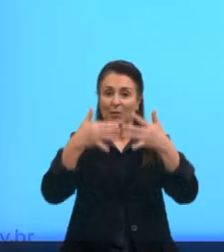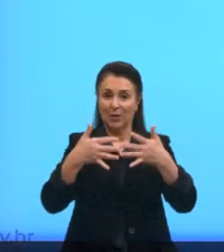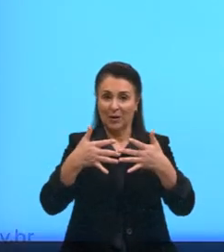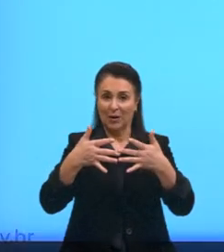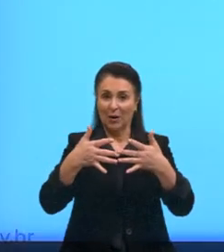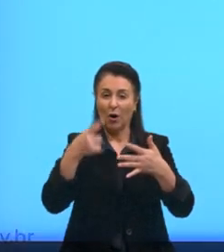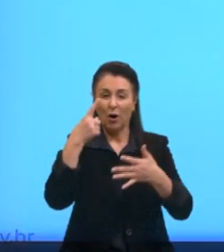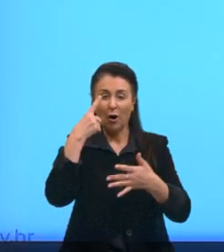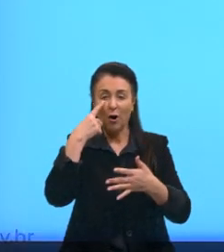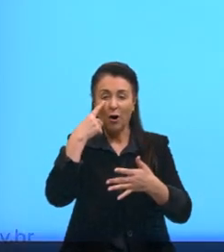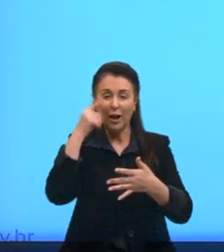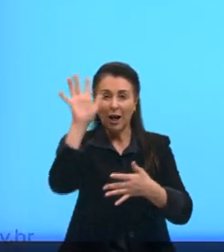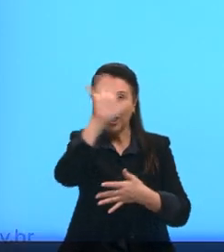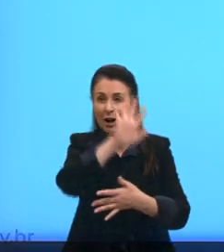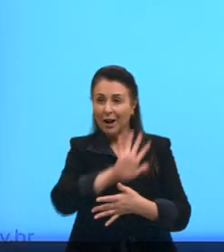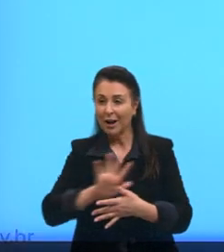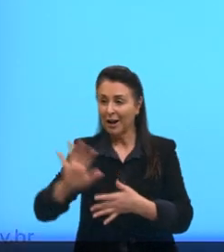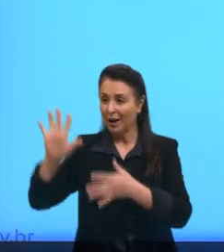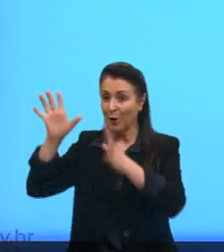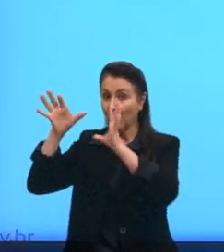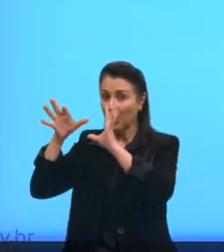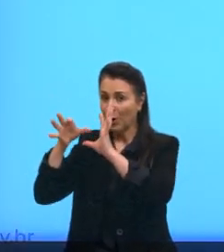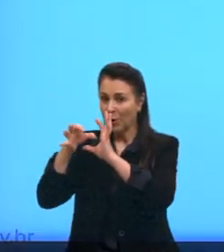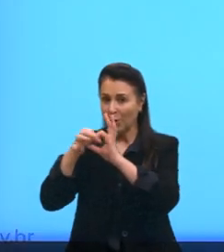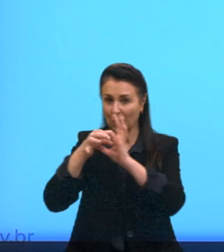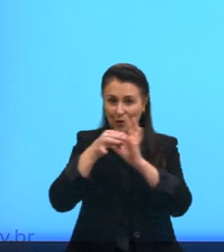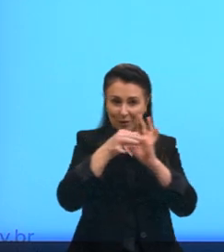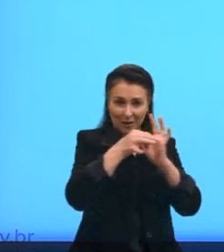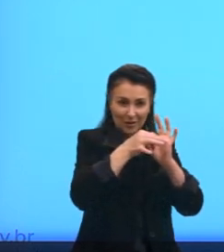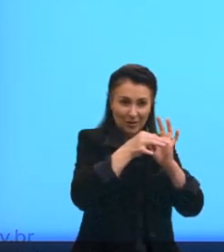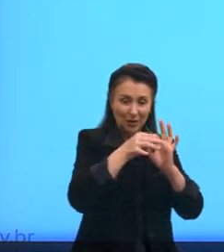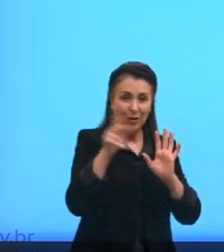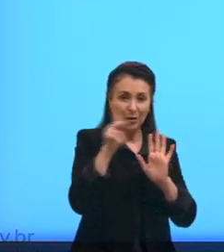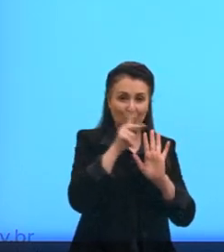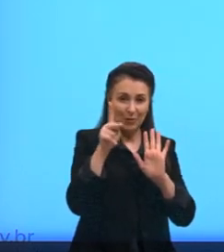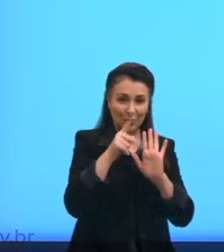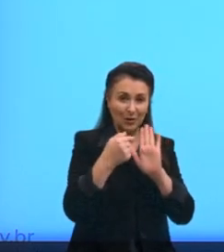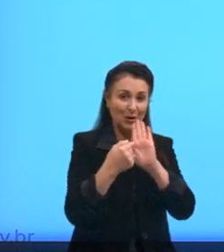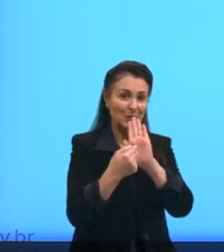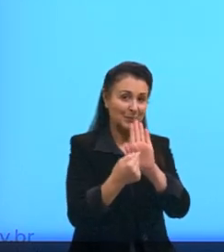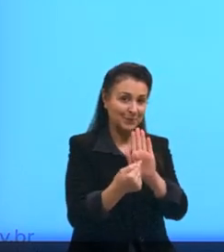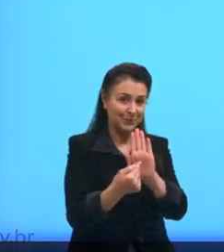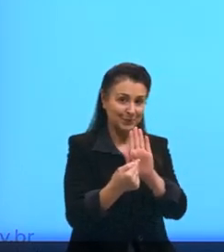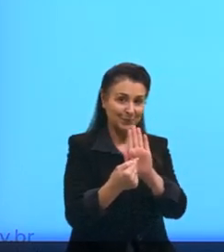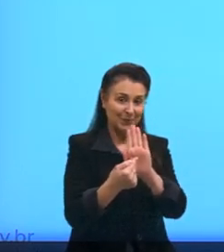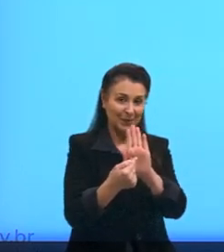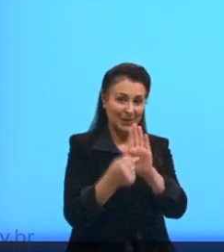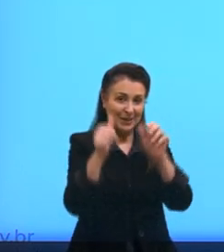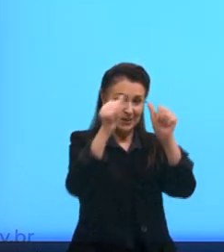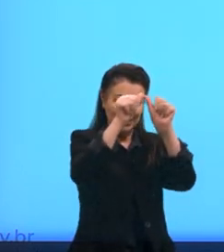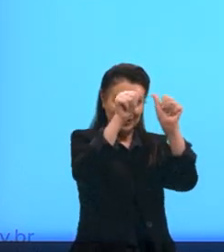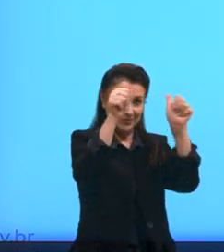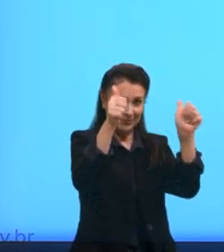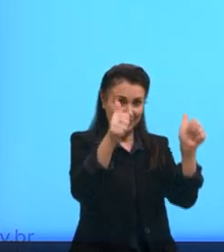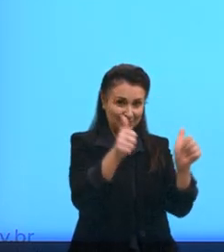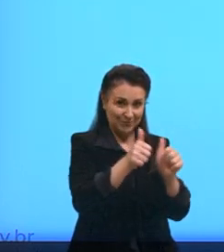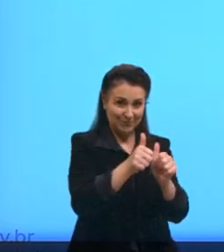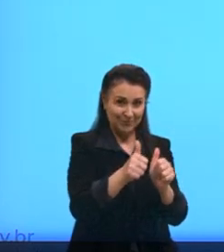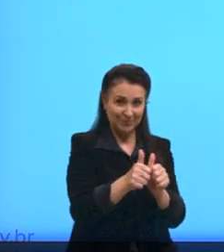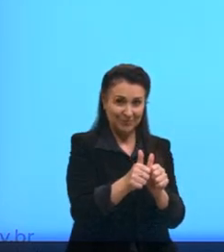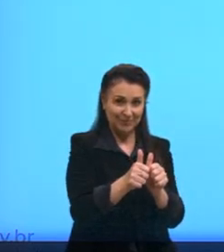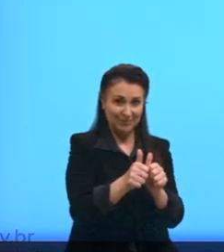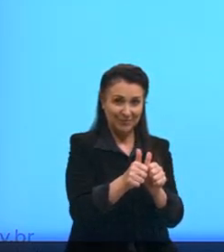contexto um contexto nessa lâmina nessa screen nessa imagem screem a tela